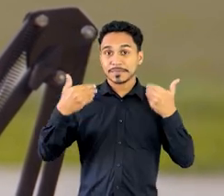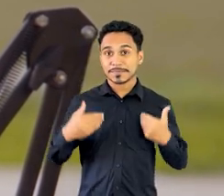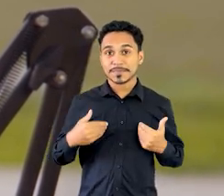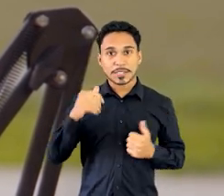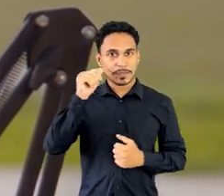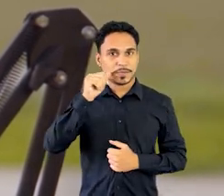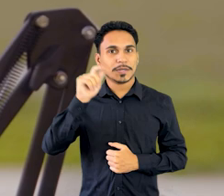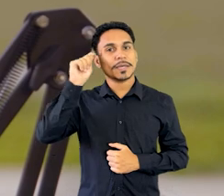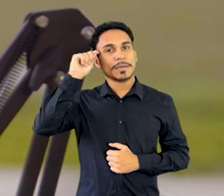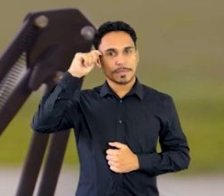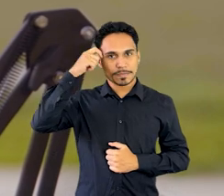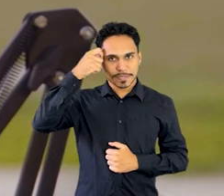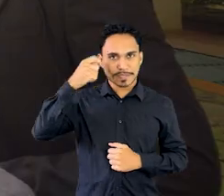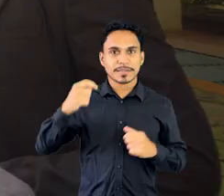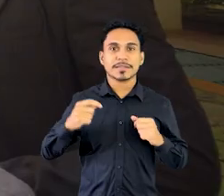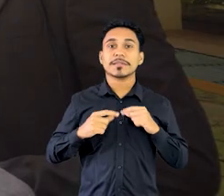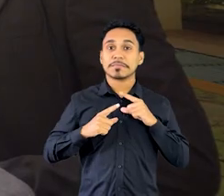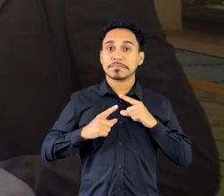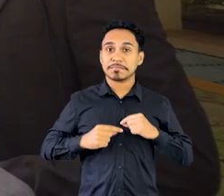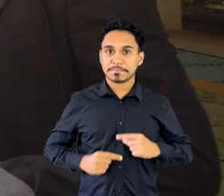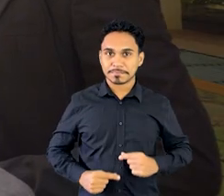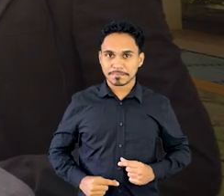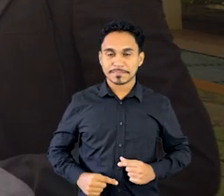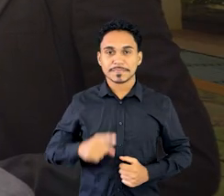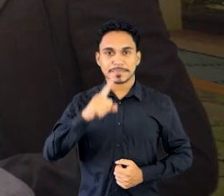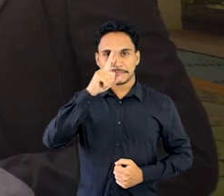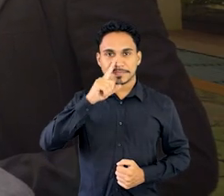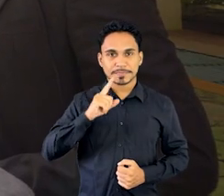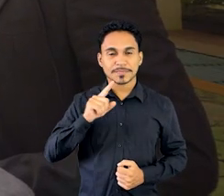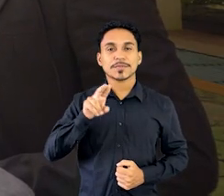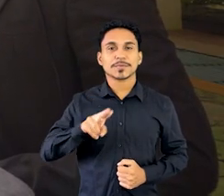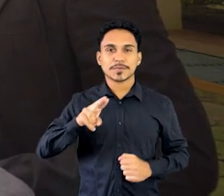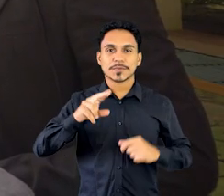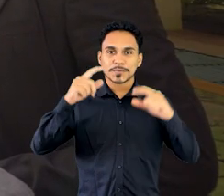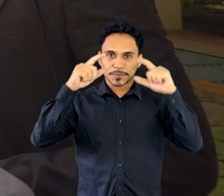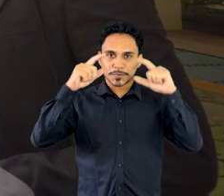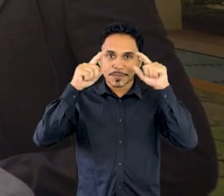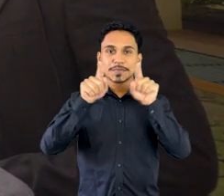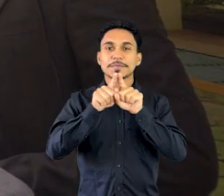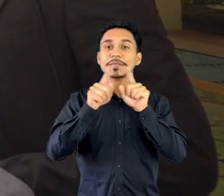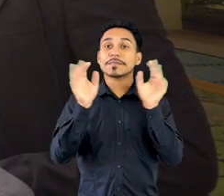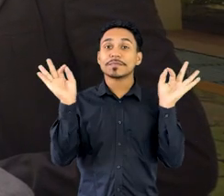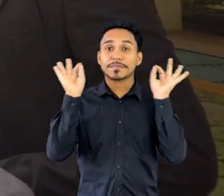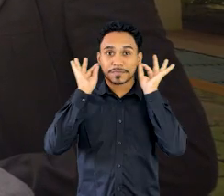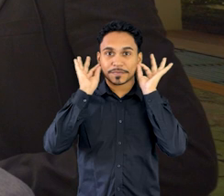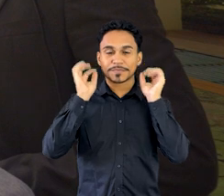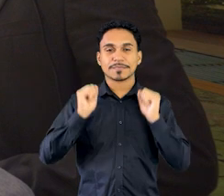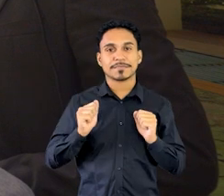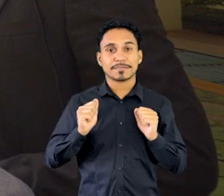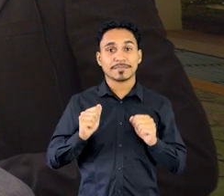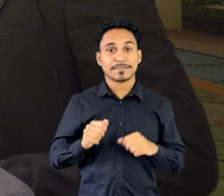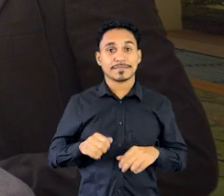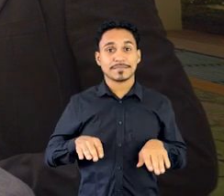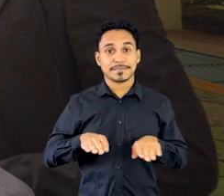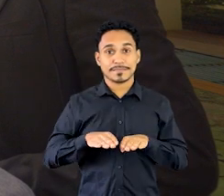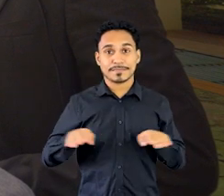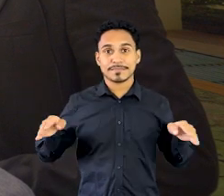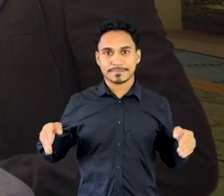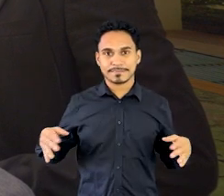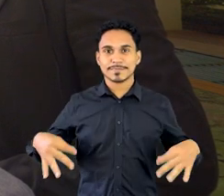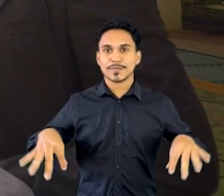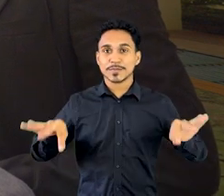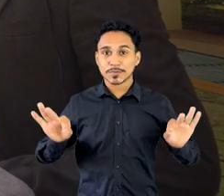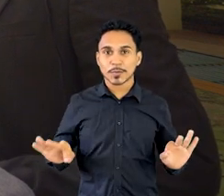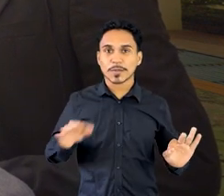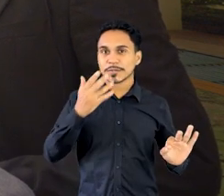amarela uso óculos de grau e fones de ouvido eu tô sentada a uma mesa com uma toalha cinza tenho a minha frente o